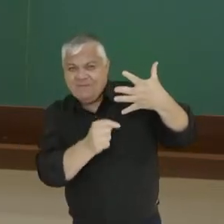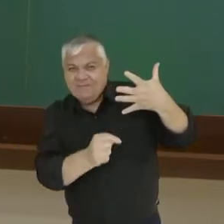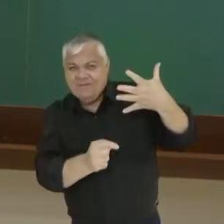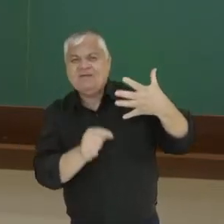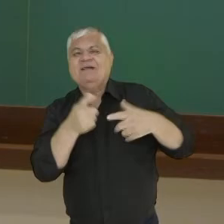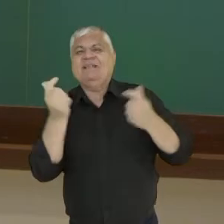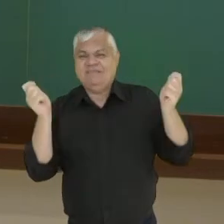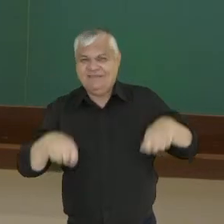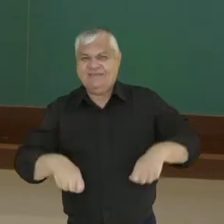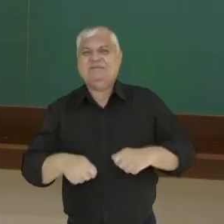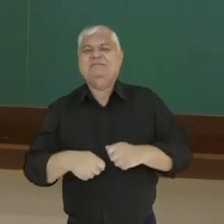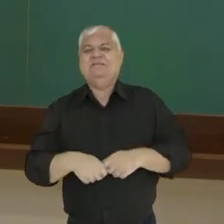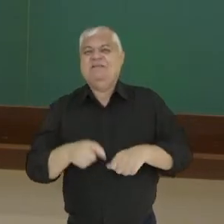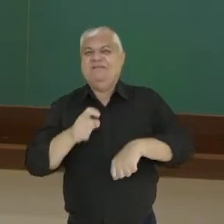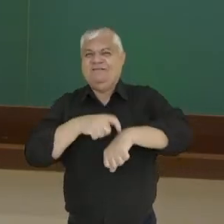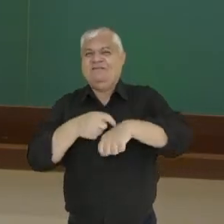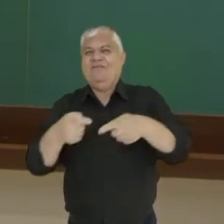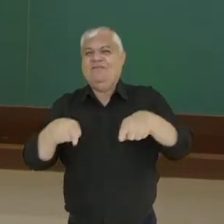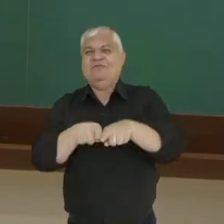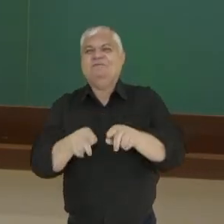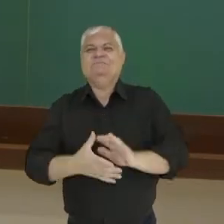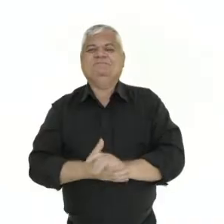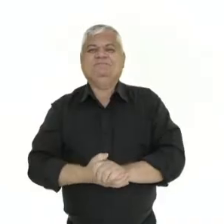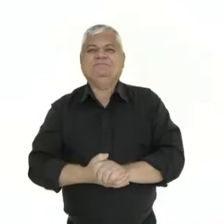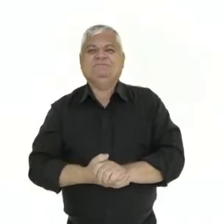conseguir resolver. Já já a gente volta.